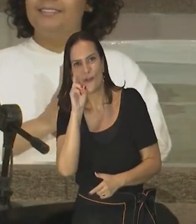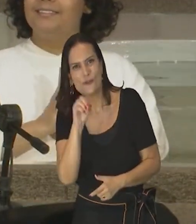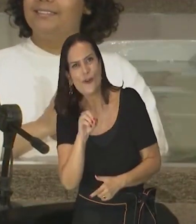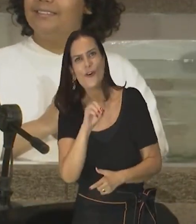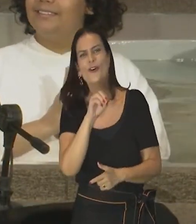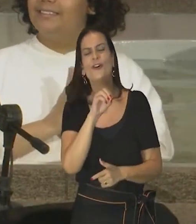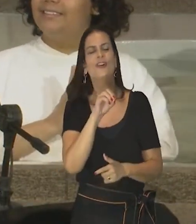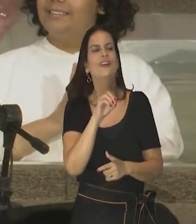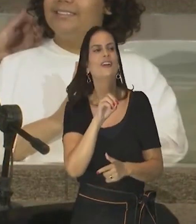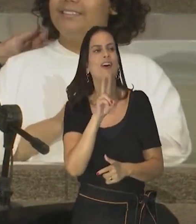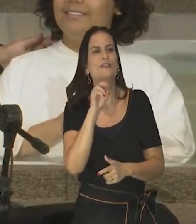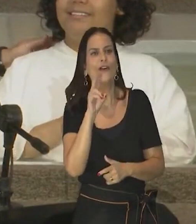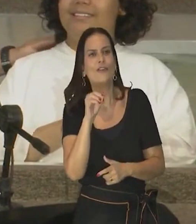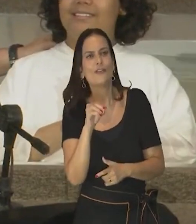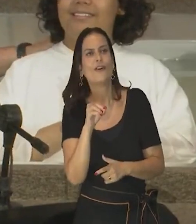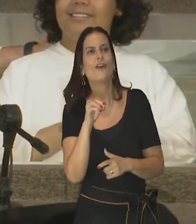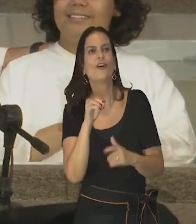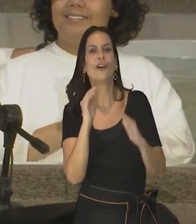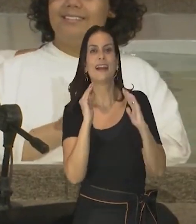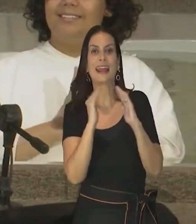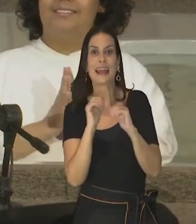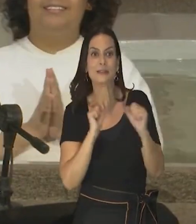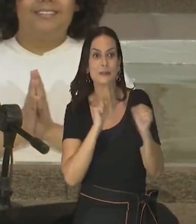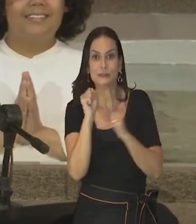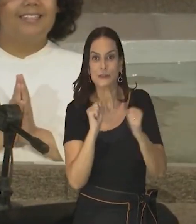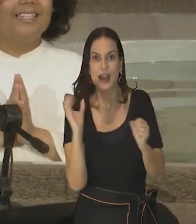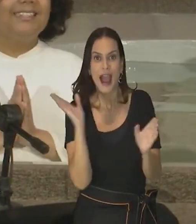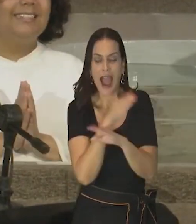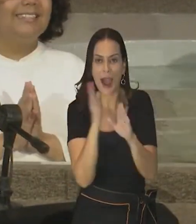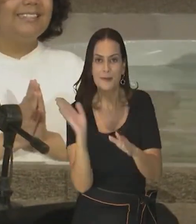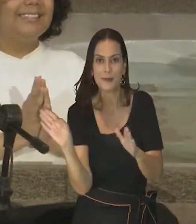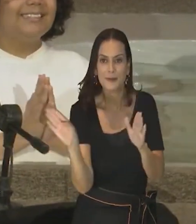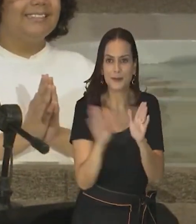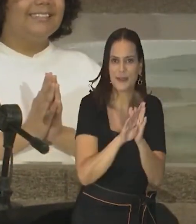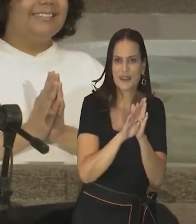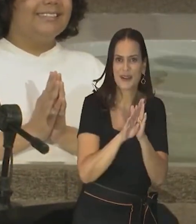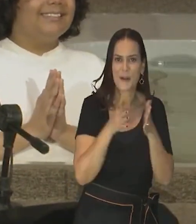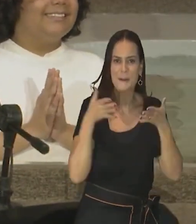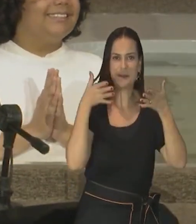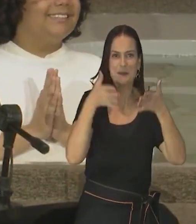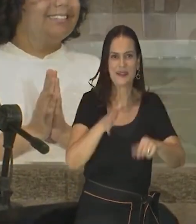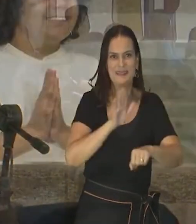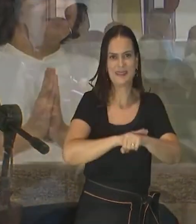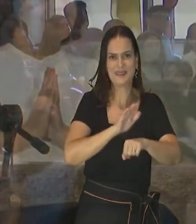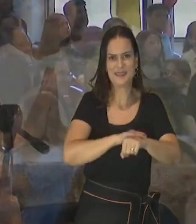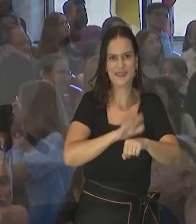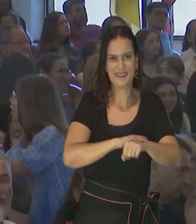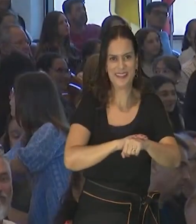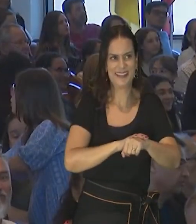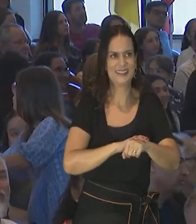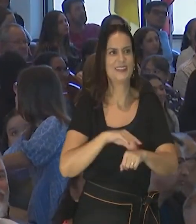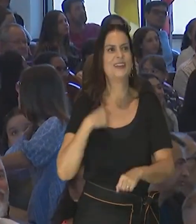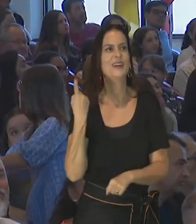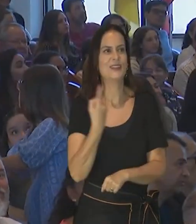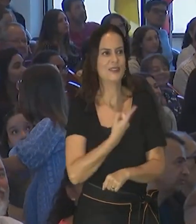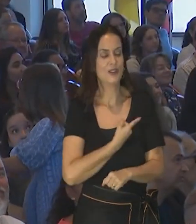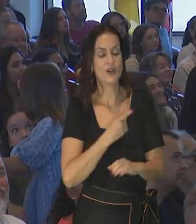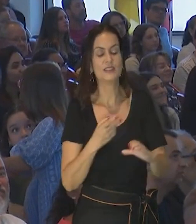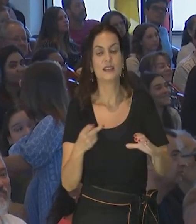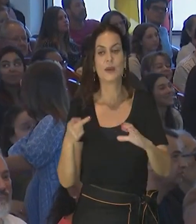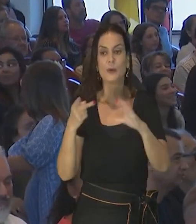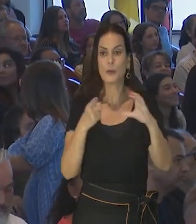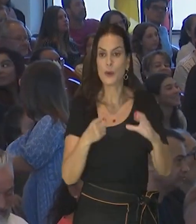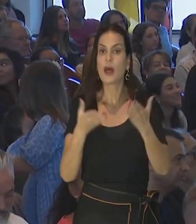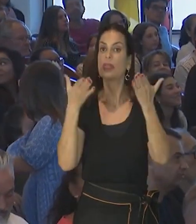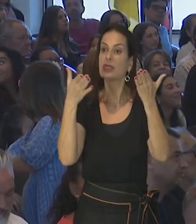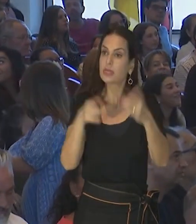vovó. A vovó que correu em casa para estar aqui rapidamente para participar desse momento aqui. Todos os nossos irmãos da Cristolândia,